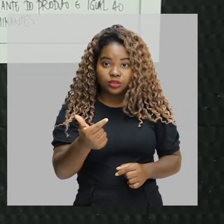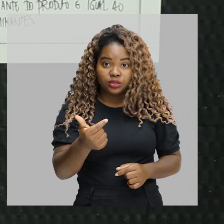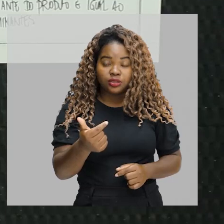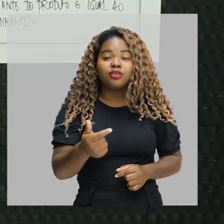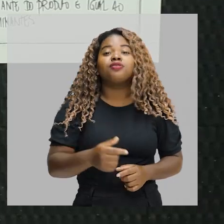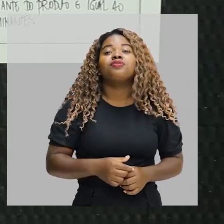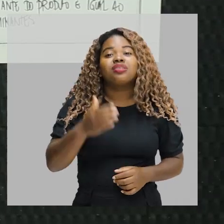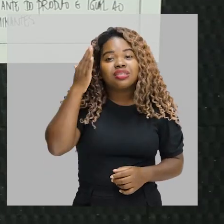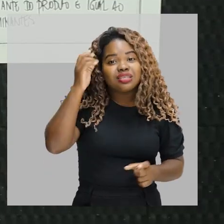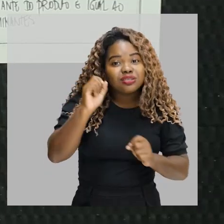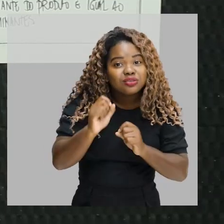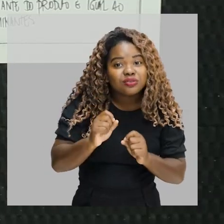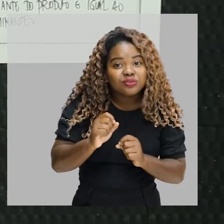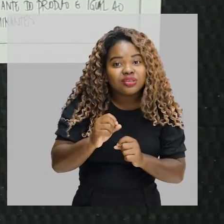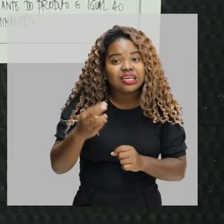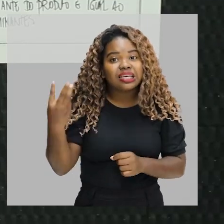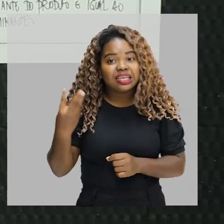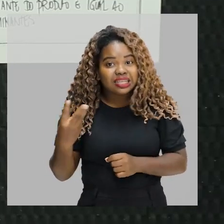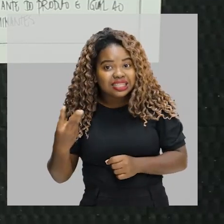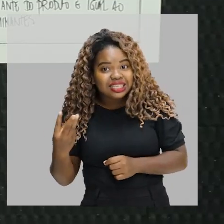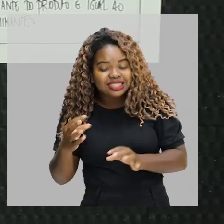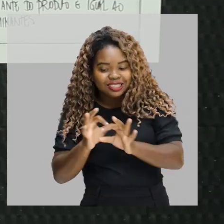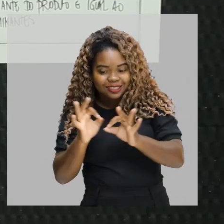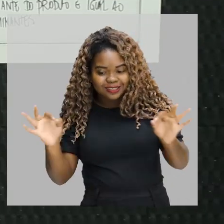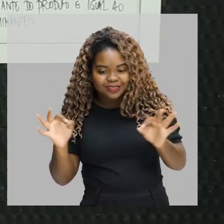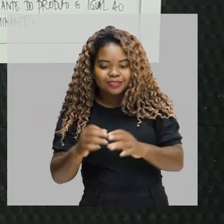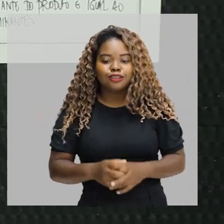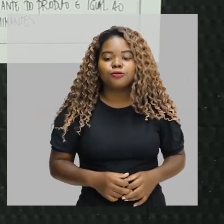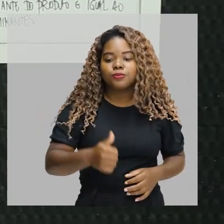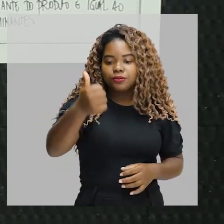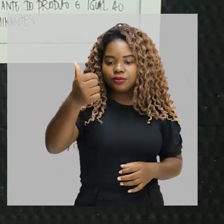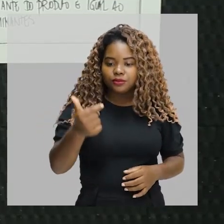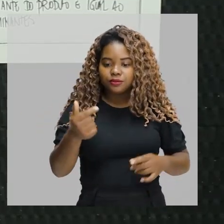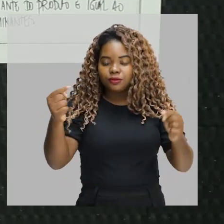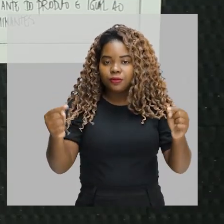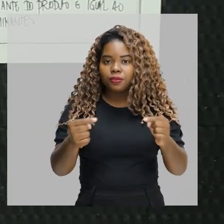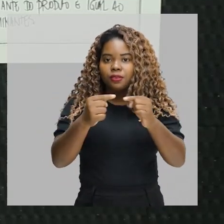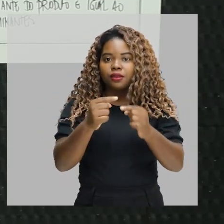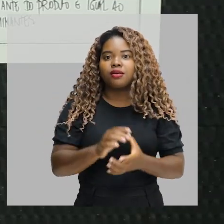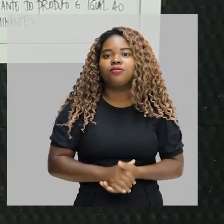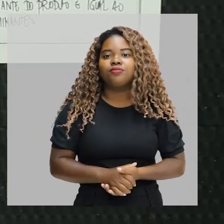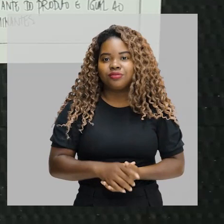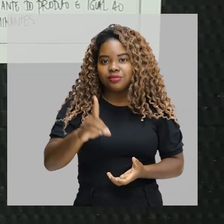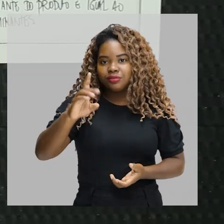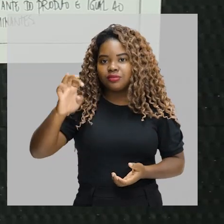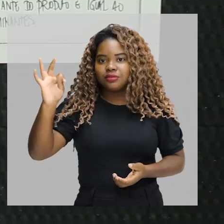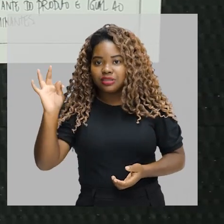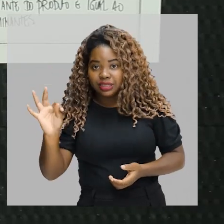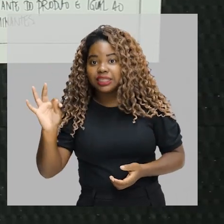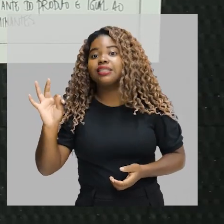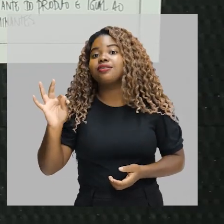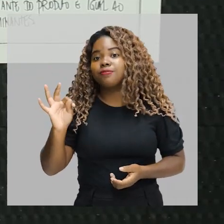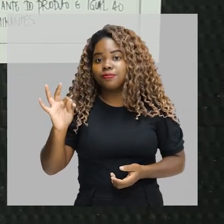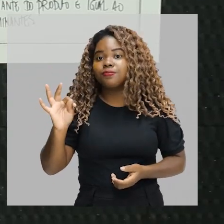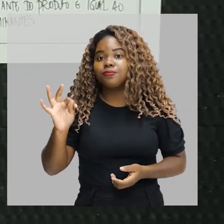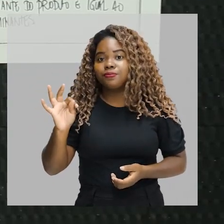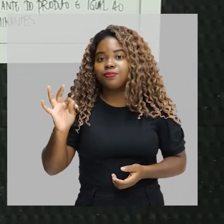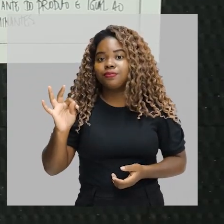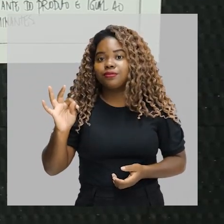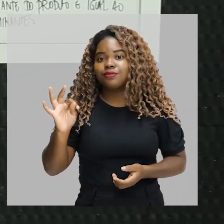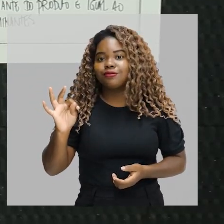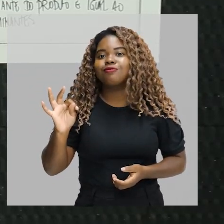é combinação linear da linha 1 com a linha 2. Ou seja, o determinante dessa matriz